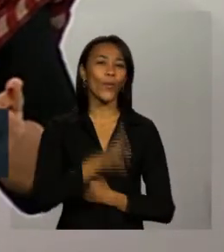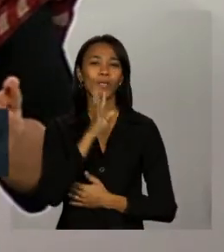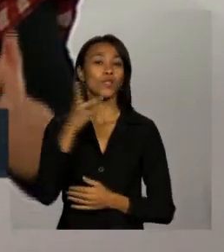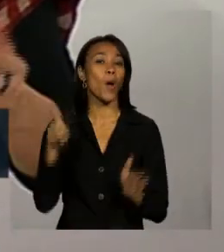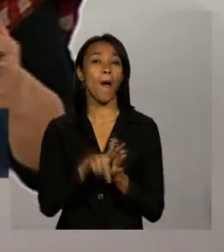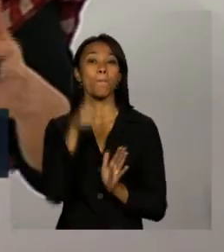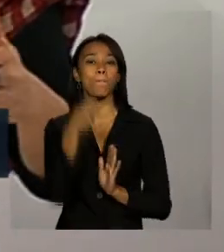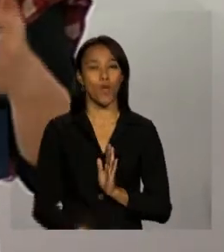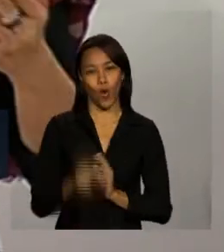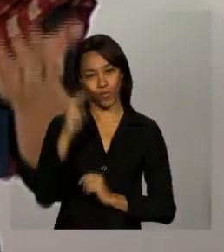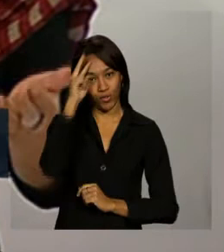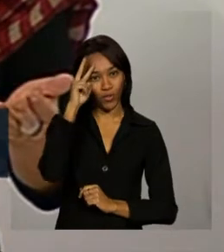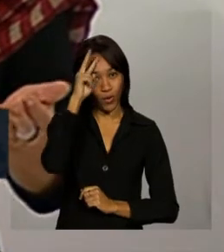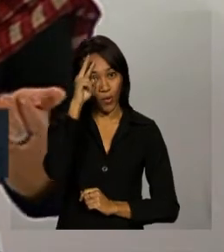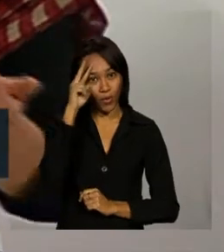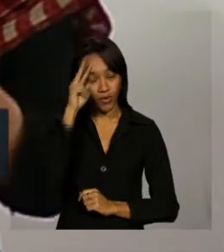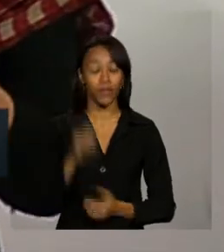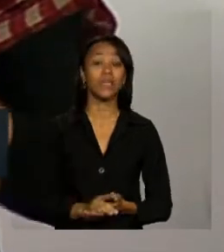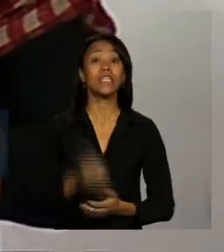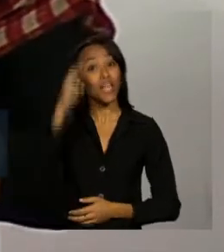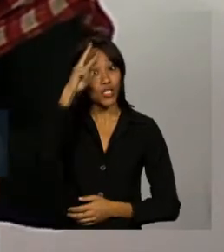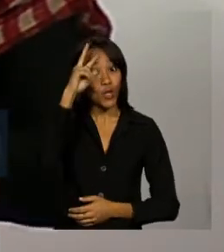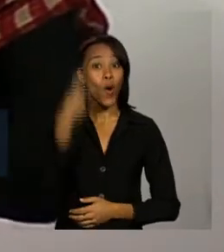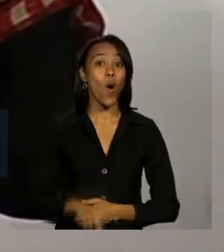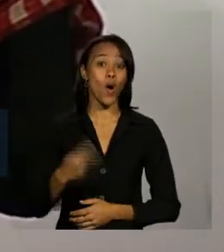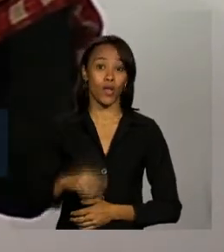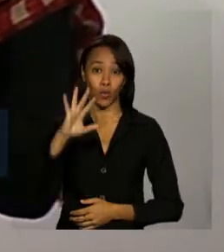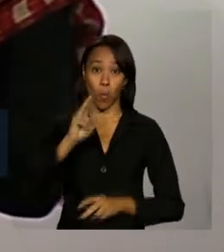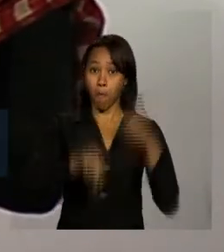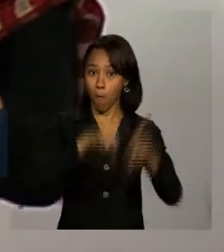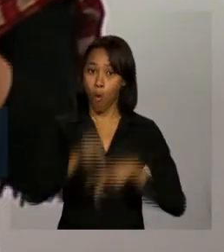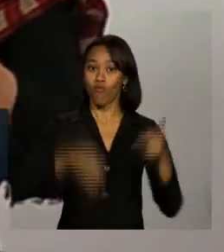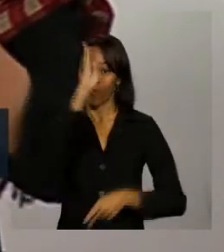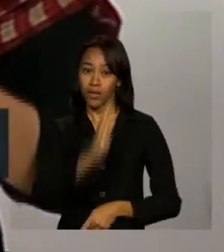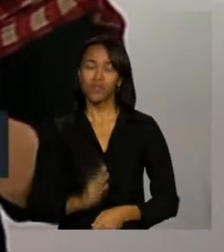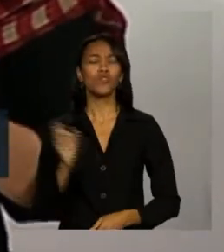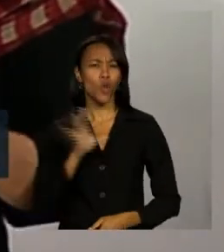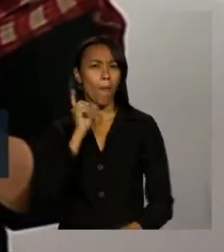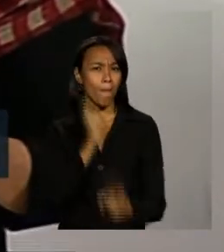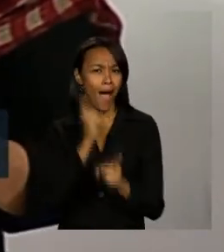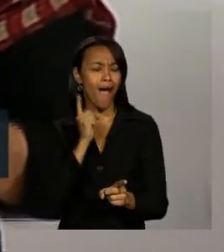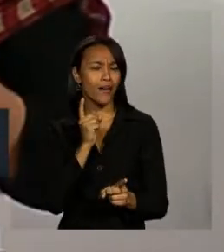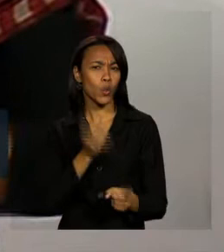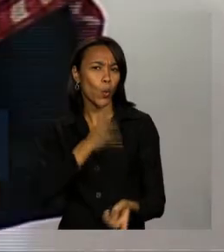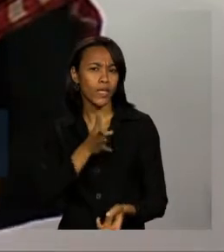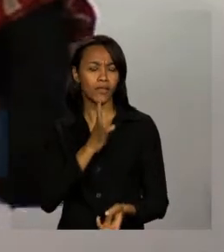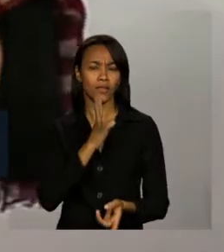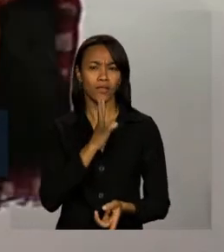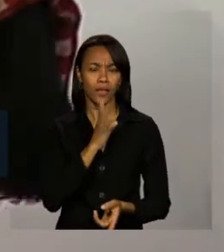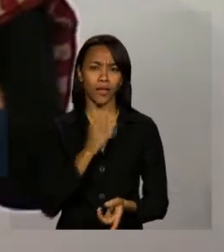história, mergulhar na sua história. E a história brasileira, ela só pode ser identificada enquanto tal, ou